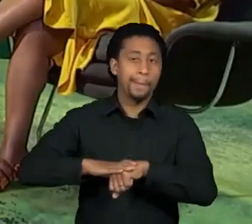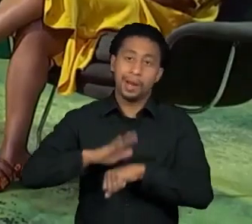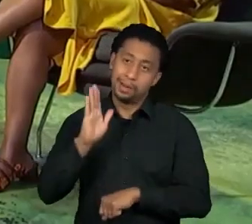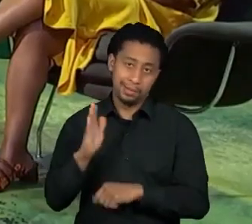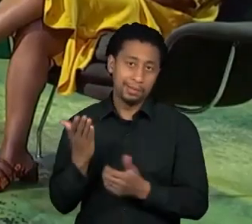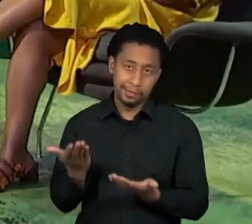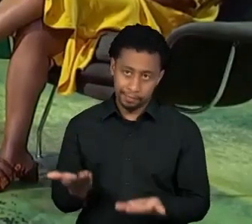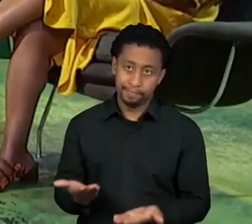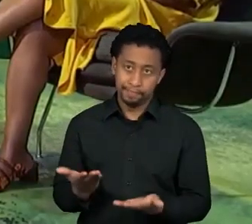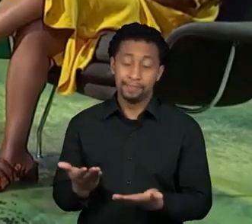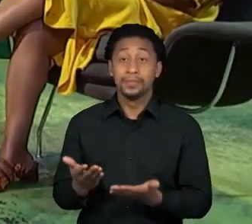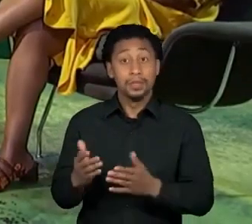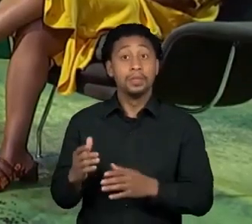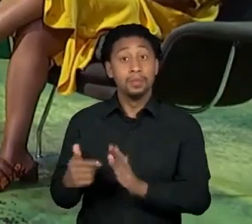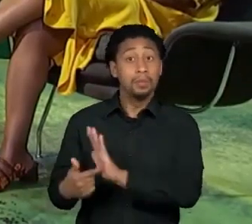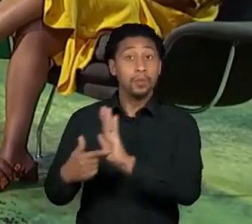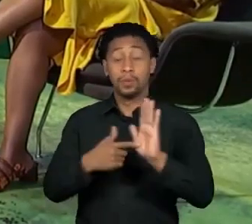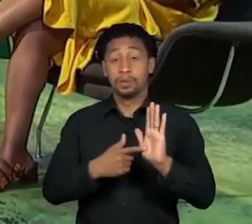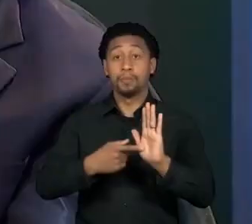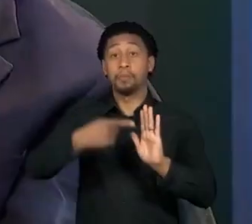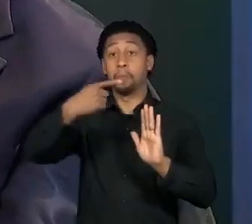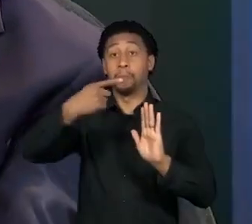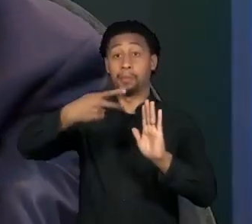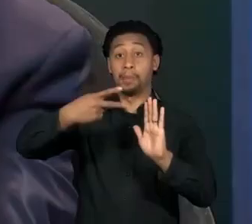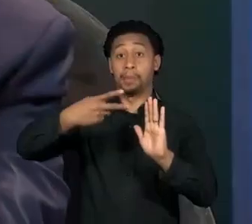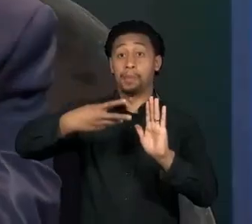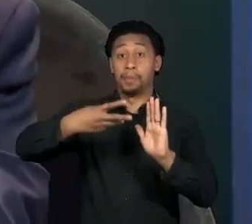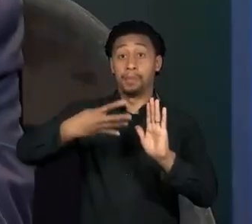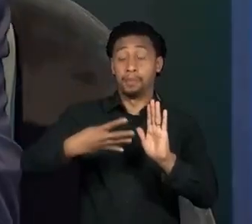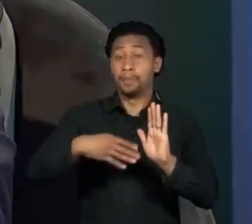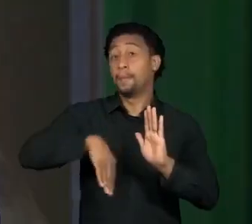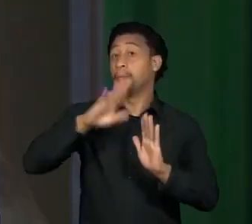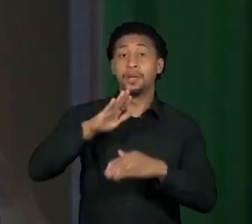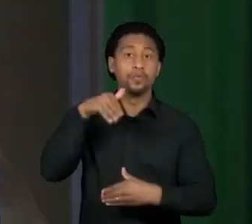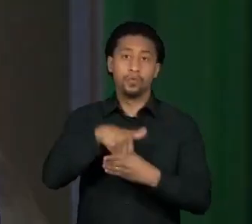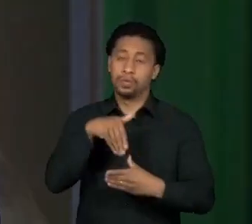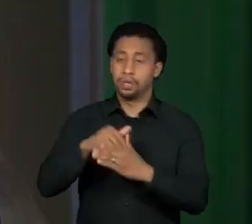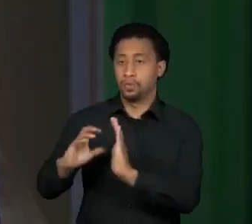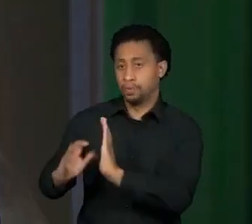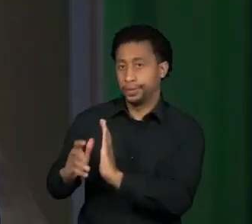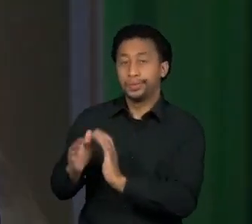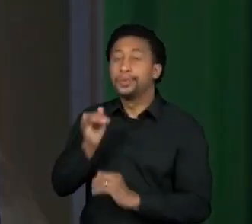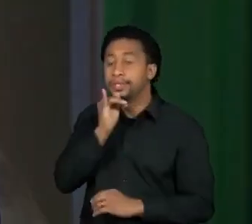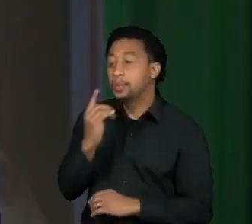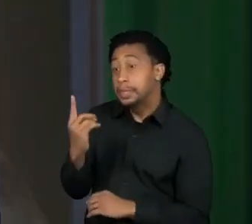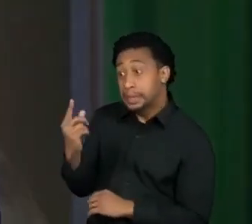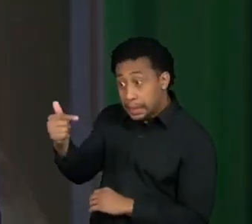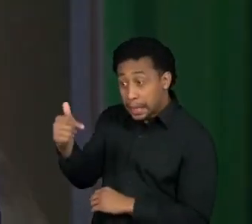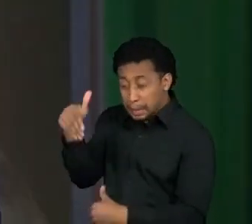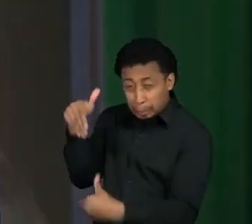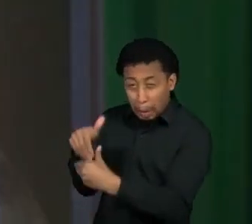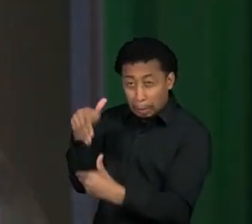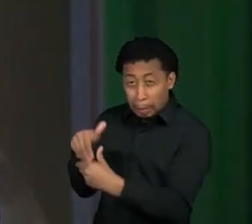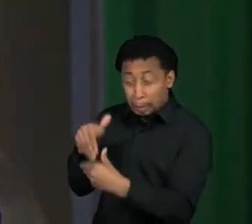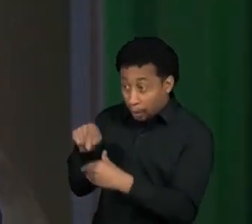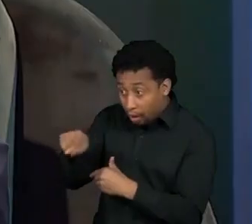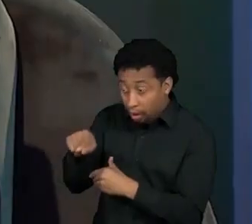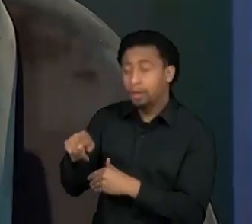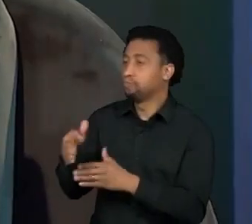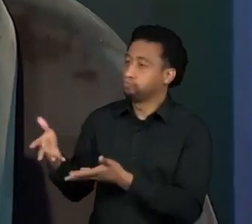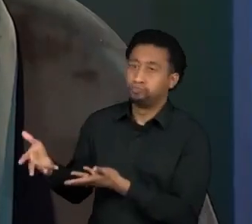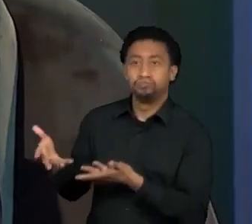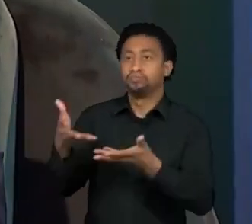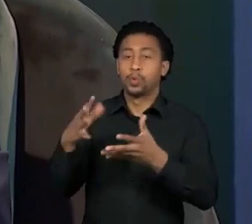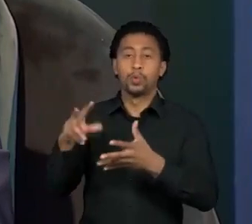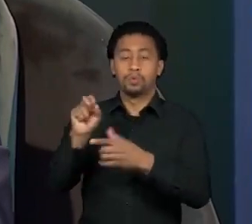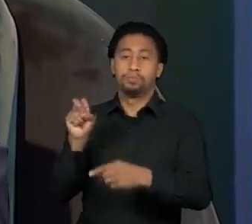os primeiros mais votados do partido correspondente ao número. Se elegeu 17, são os 17 primeiros da legenda. Então